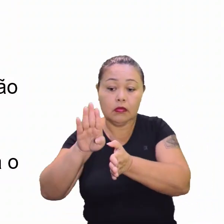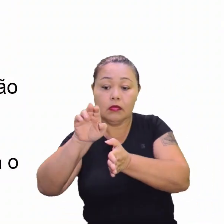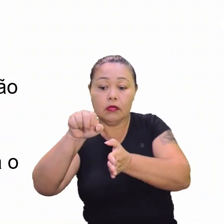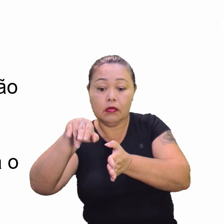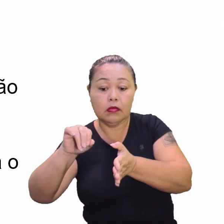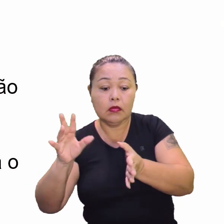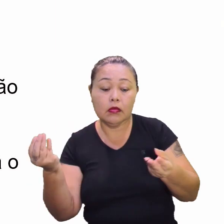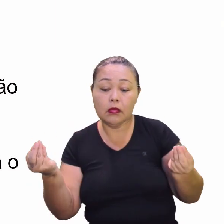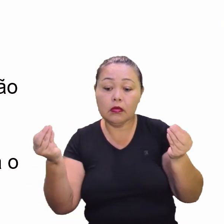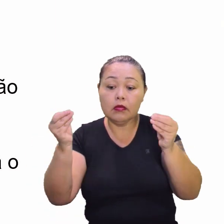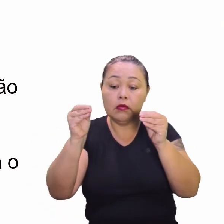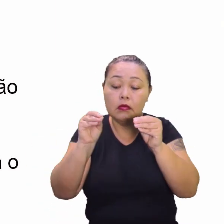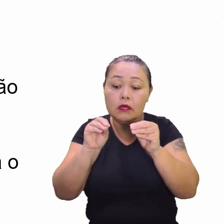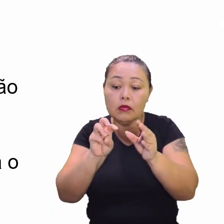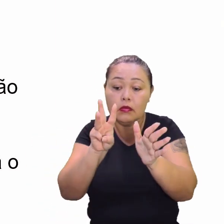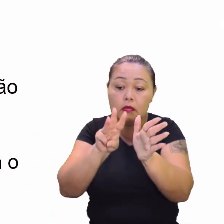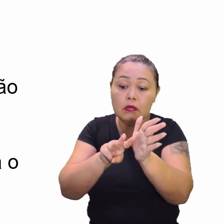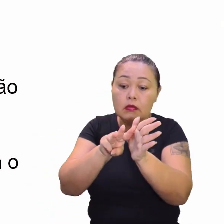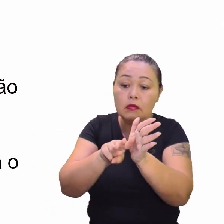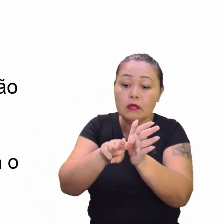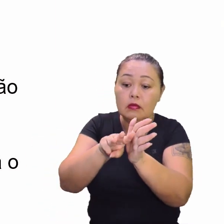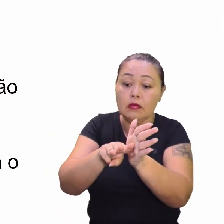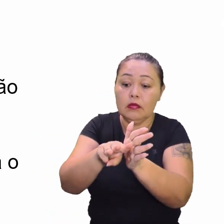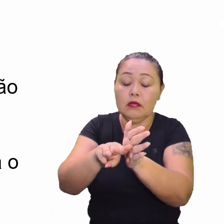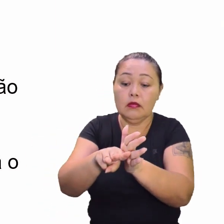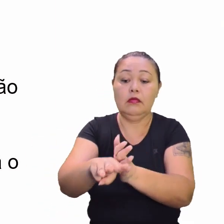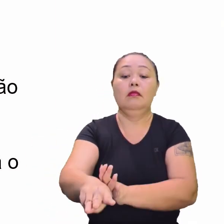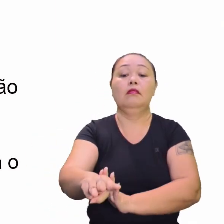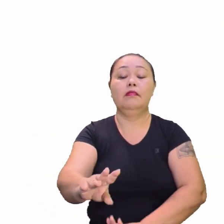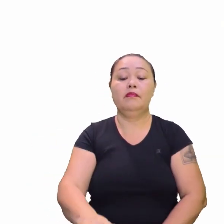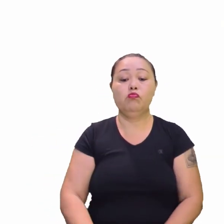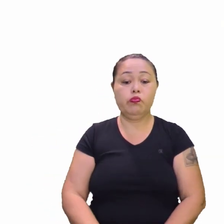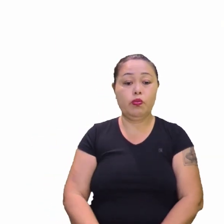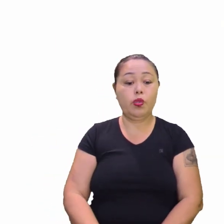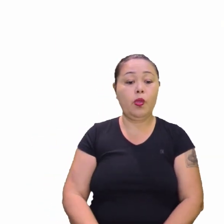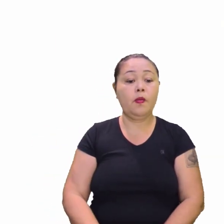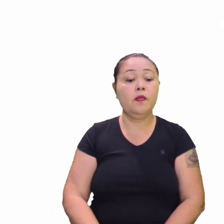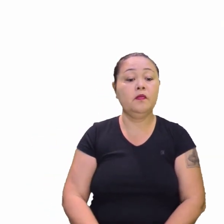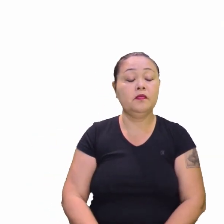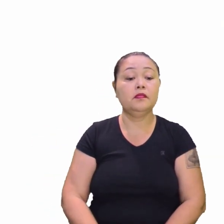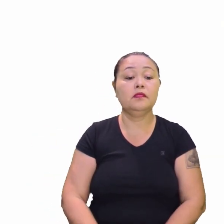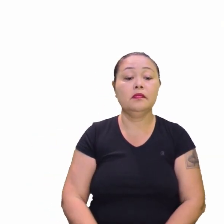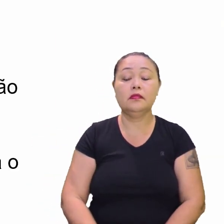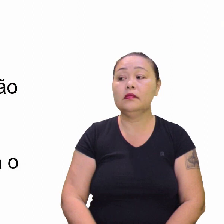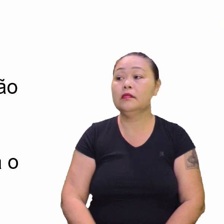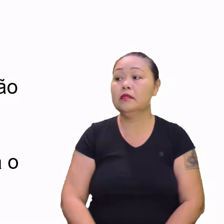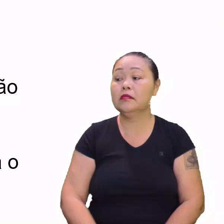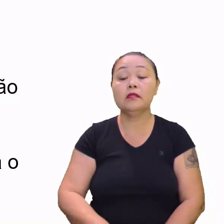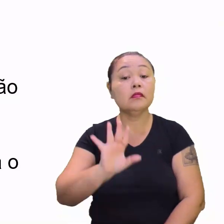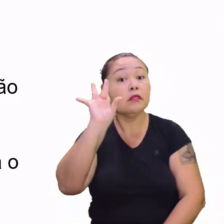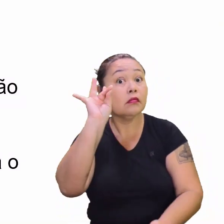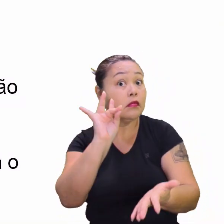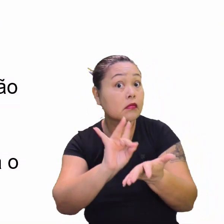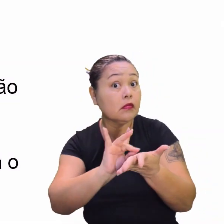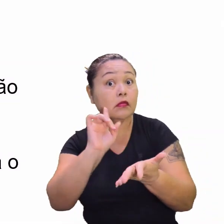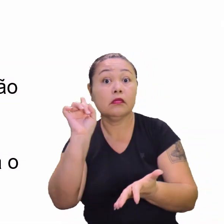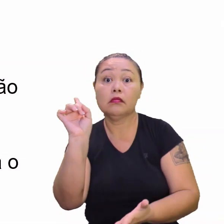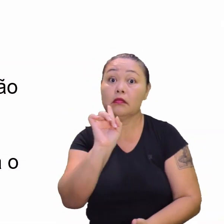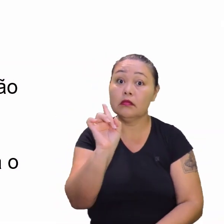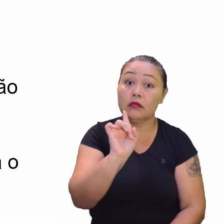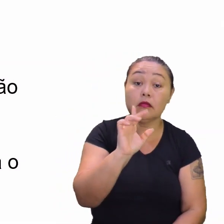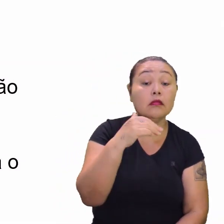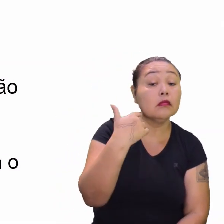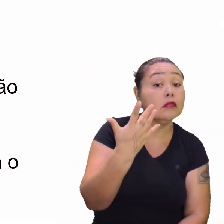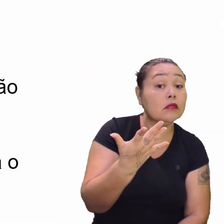rio Beni forma o rio Madeira. E aí, galera, isso é verdade ou não?